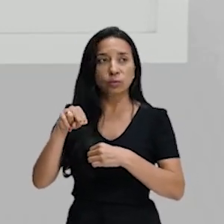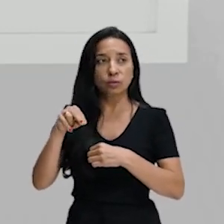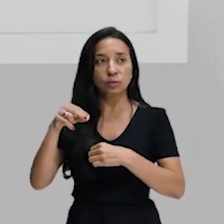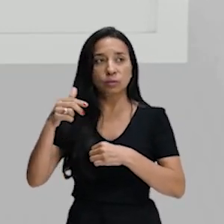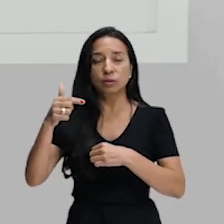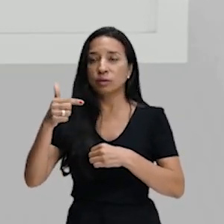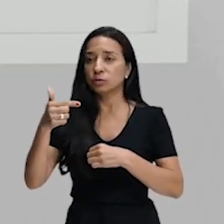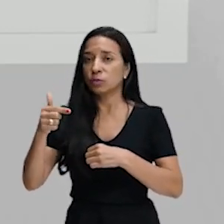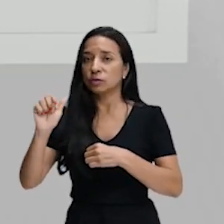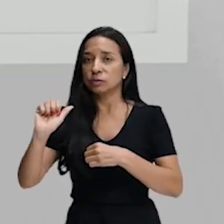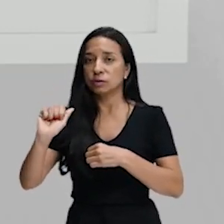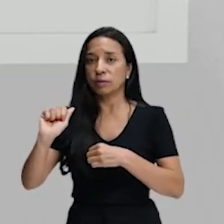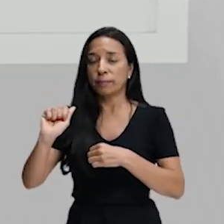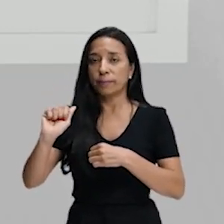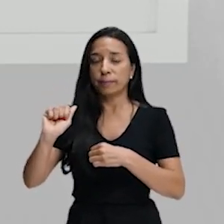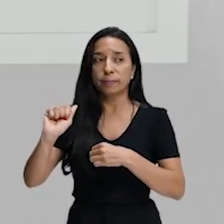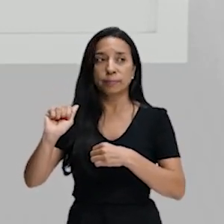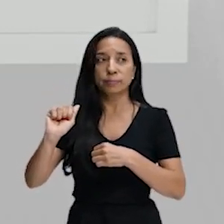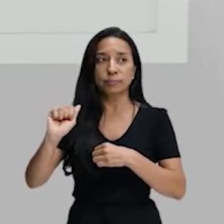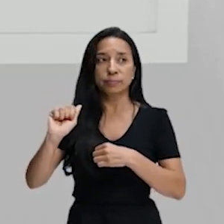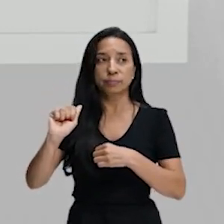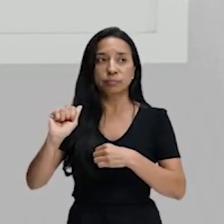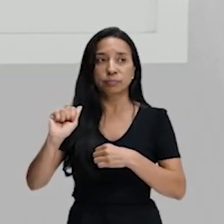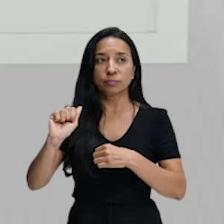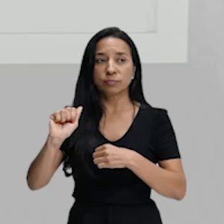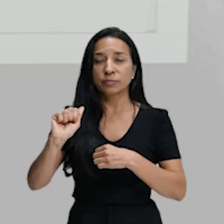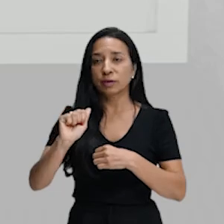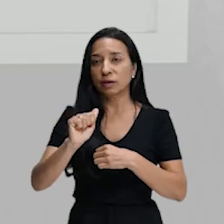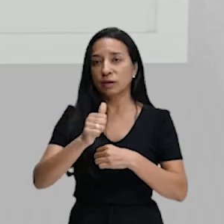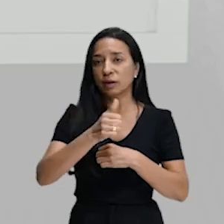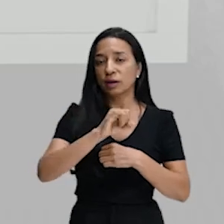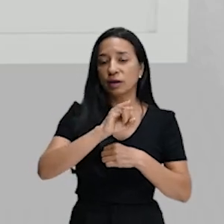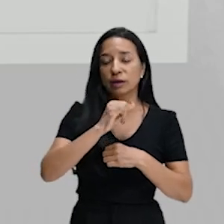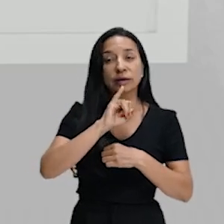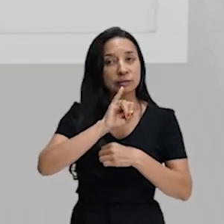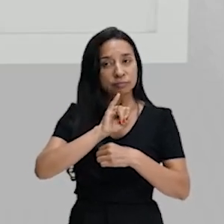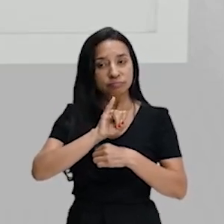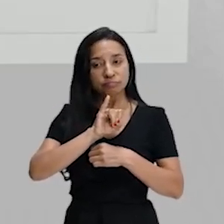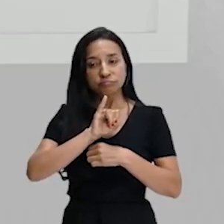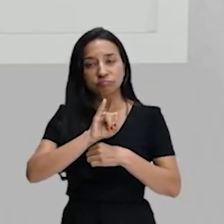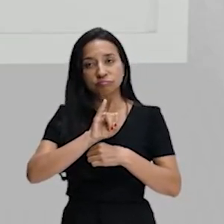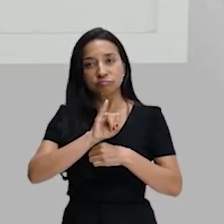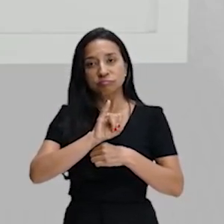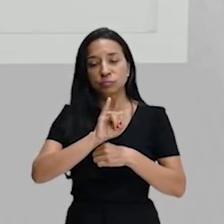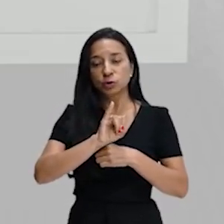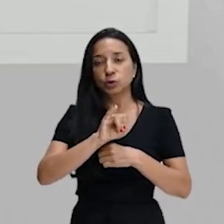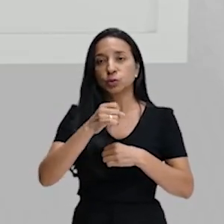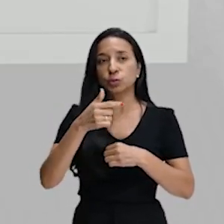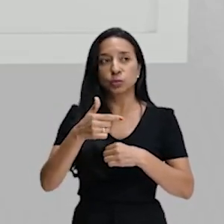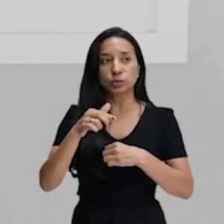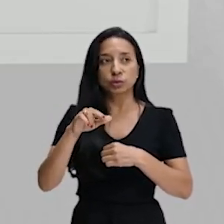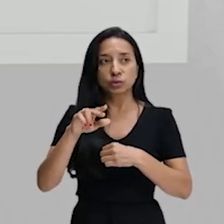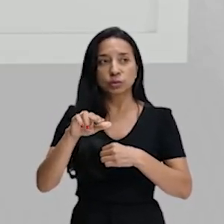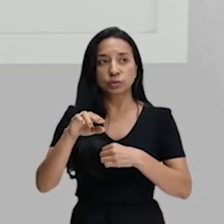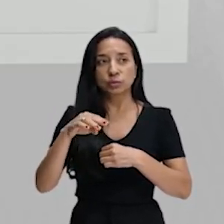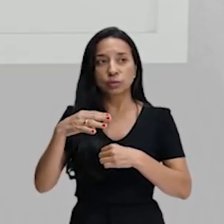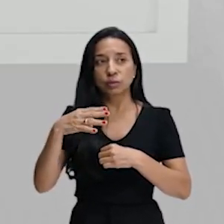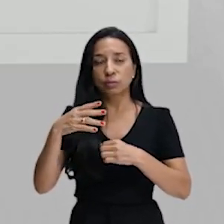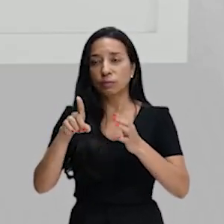ela é de 4 amperes, né? Então nós já podemos fazer essas substituições. Olha aqui, ó.